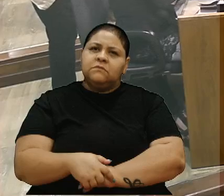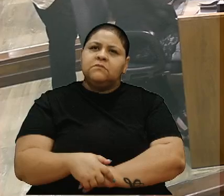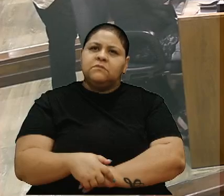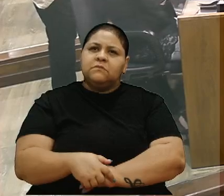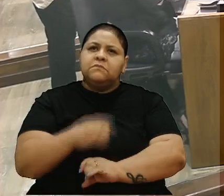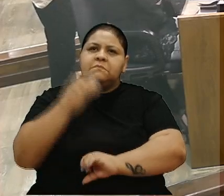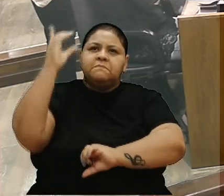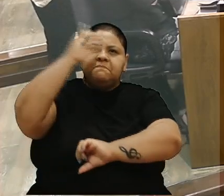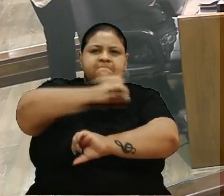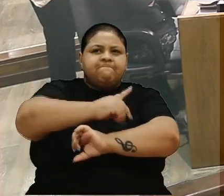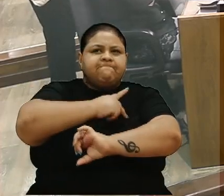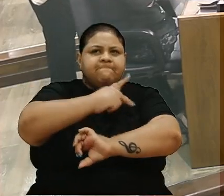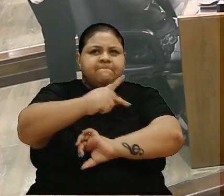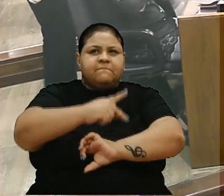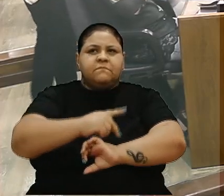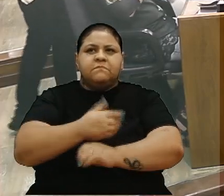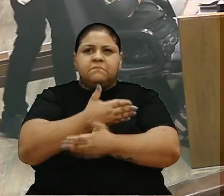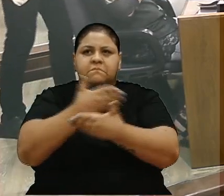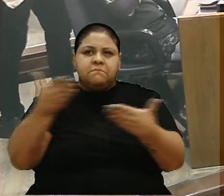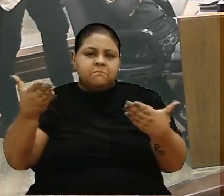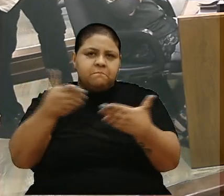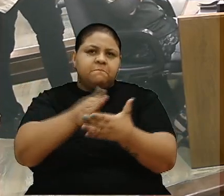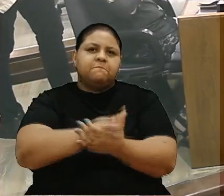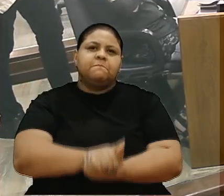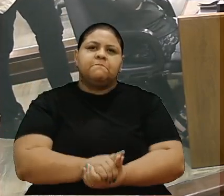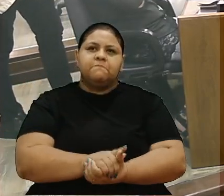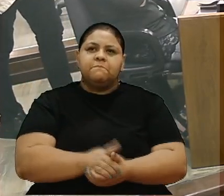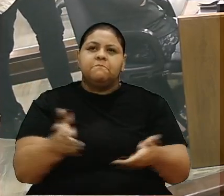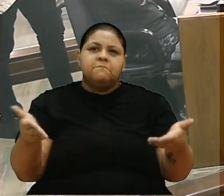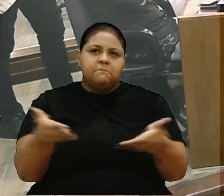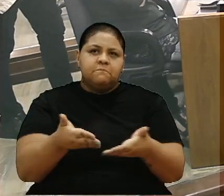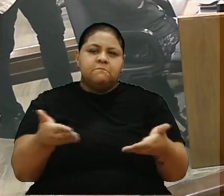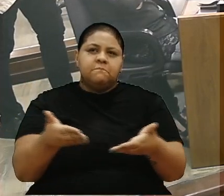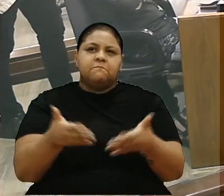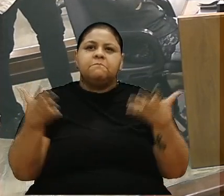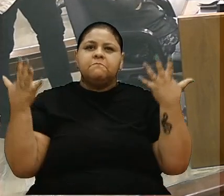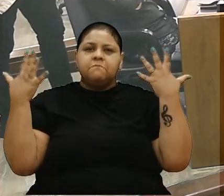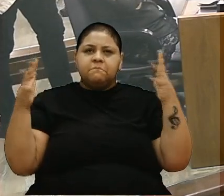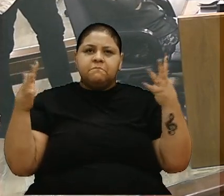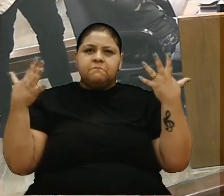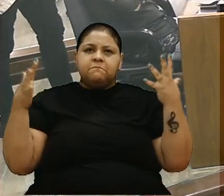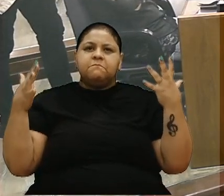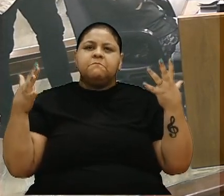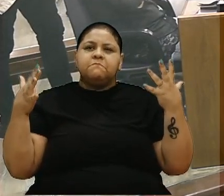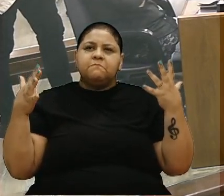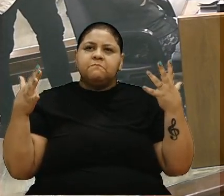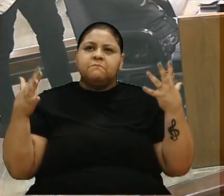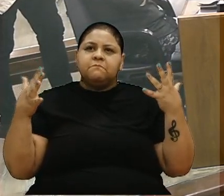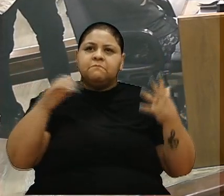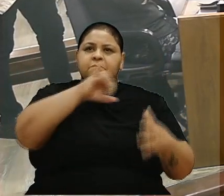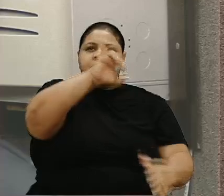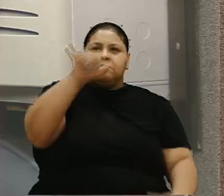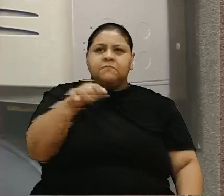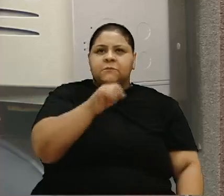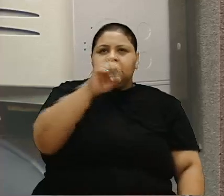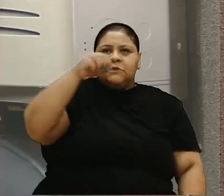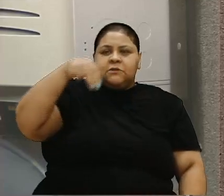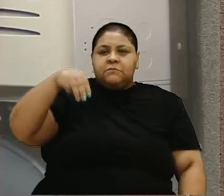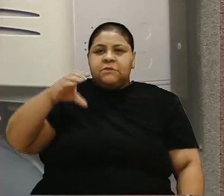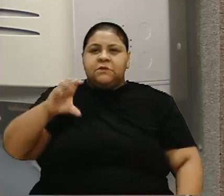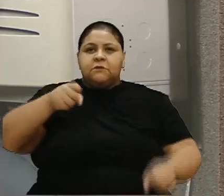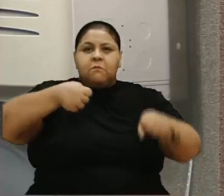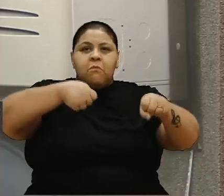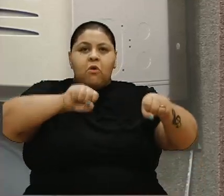Bom dia, presidente, senhoras e senhores vereadores. Hoje o meu voto de congratulações vai para JMC Motos,